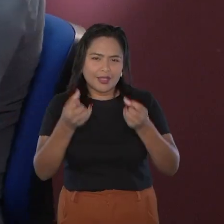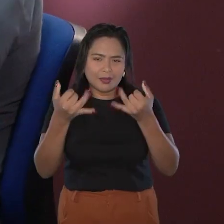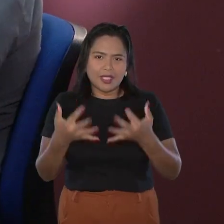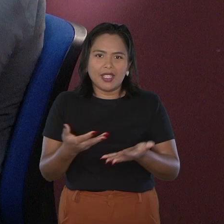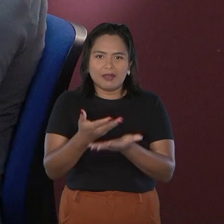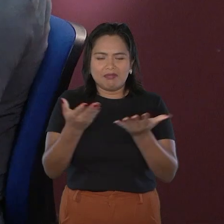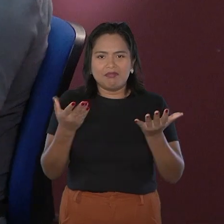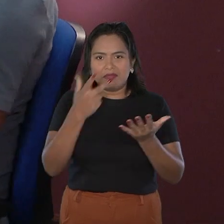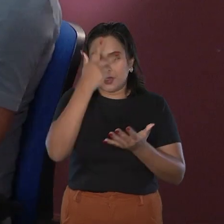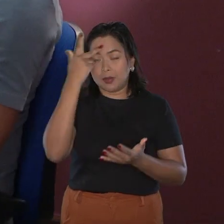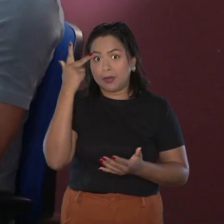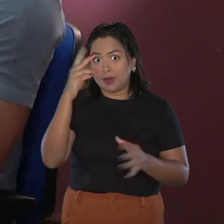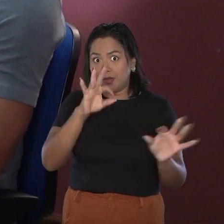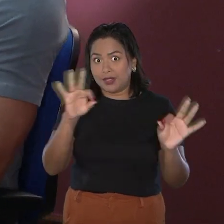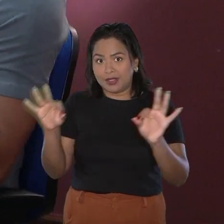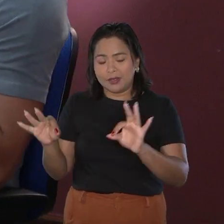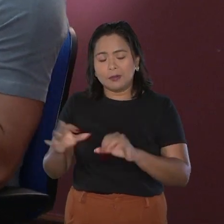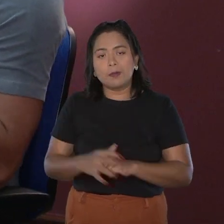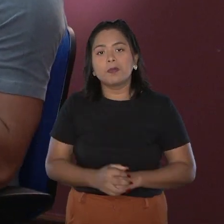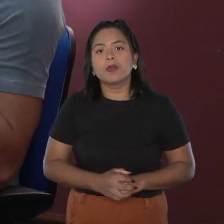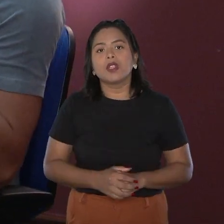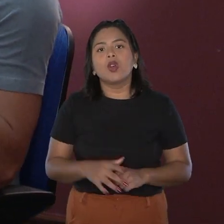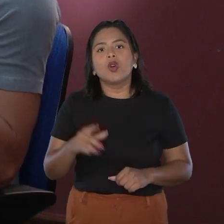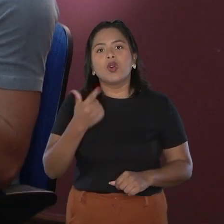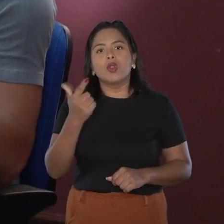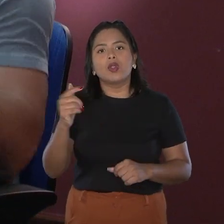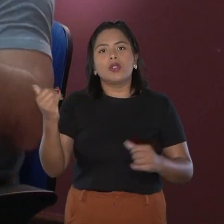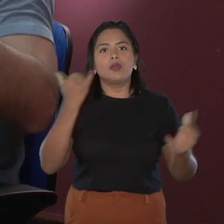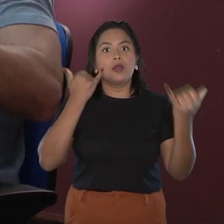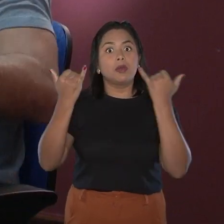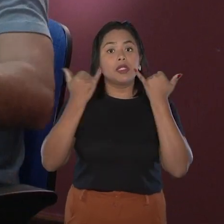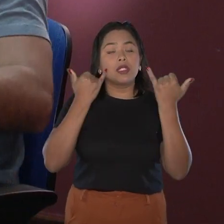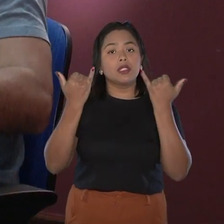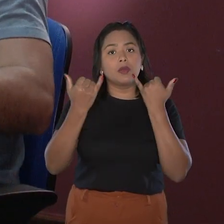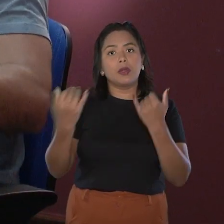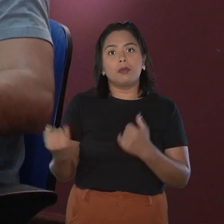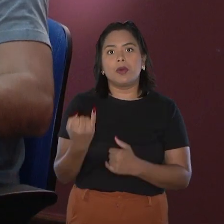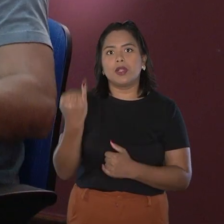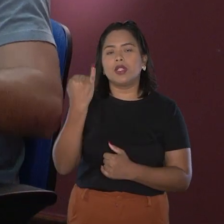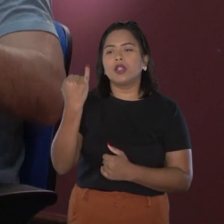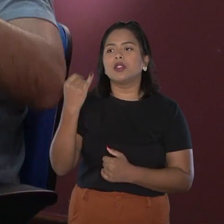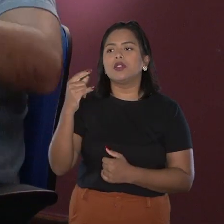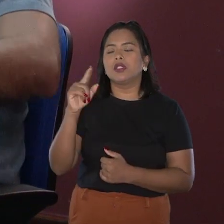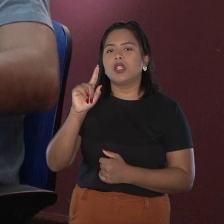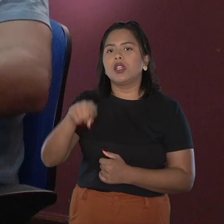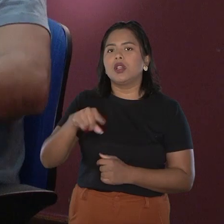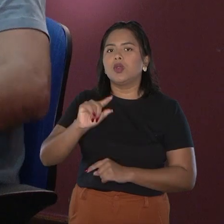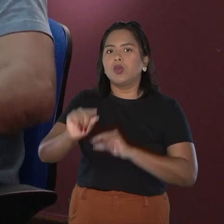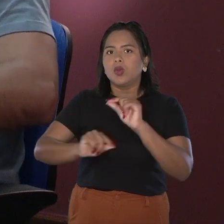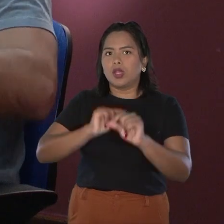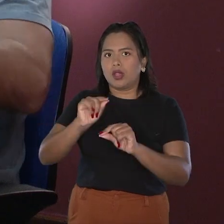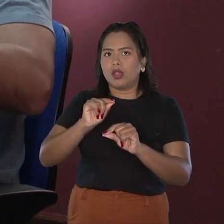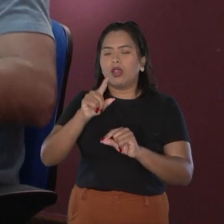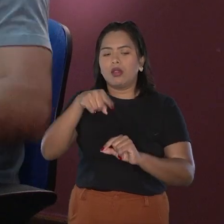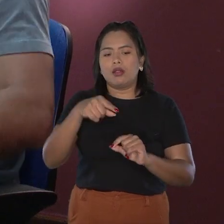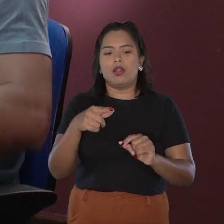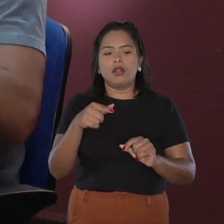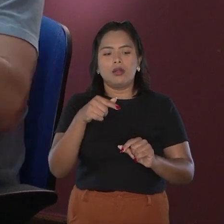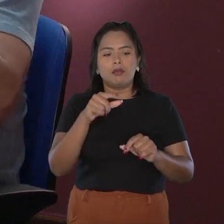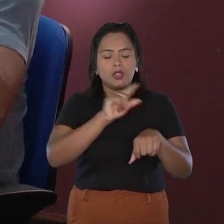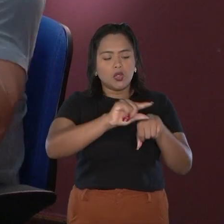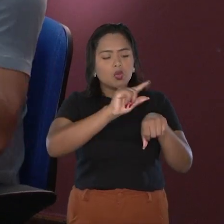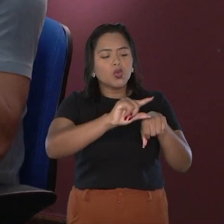uma informação muito importante é esses minicursos são ofertados pela comunidade local Então são as clínicas parceiras temos